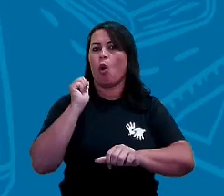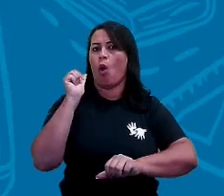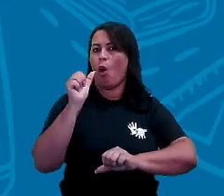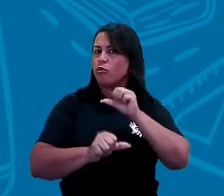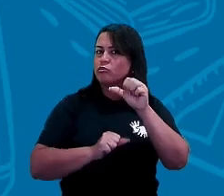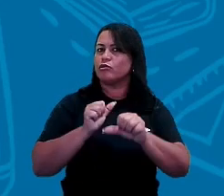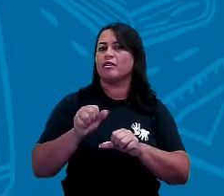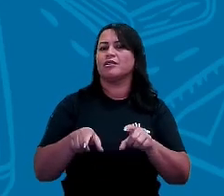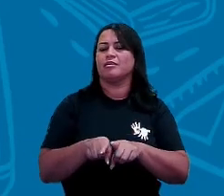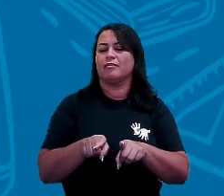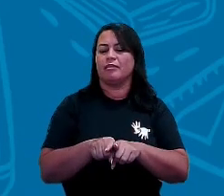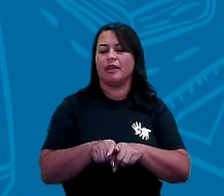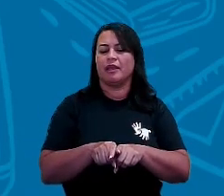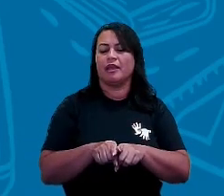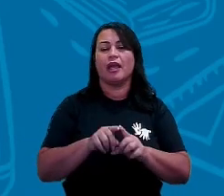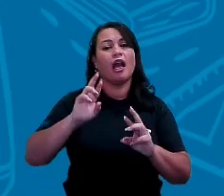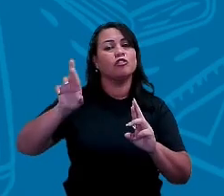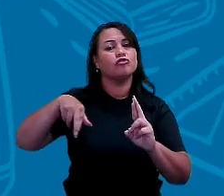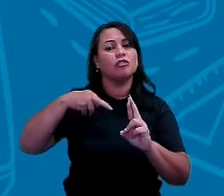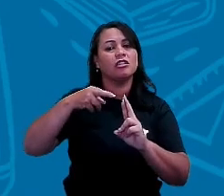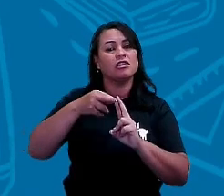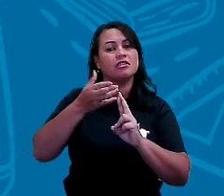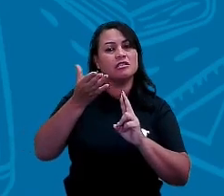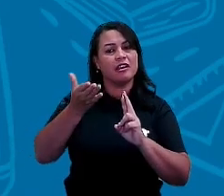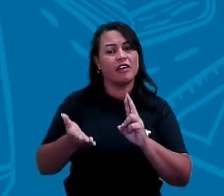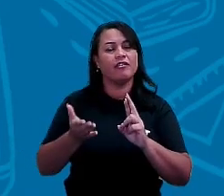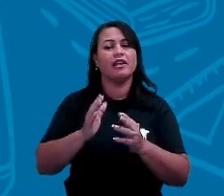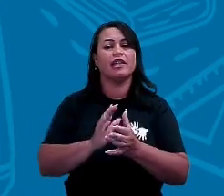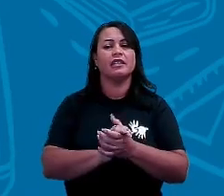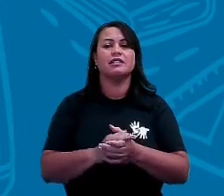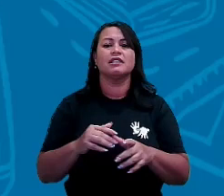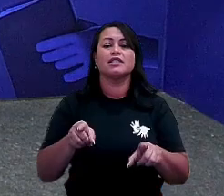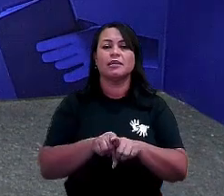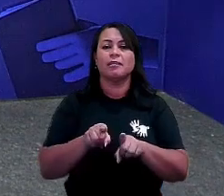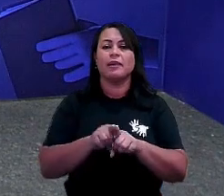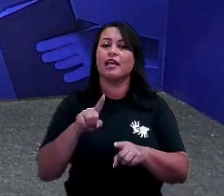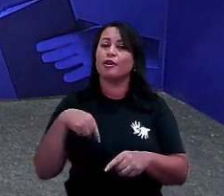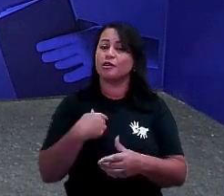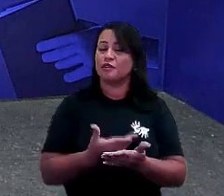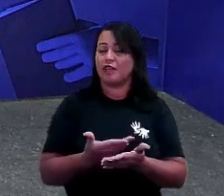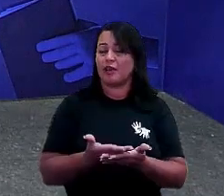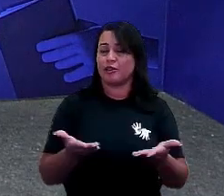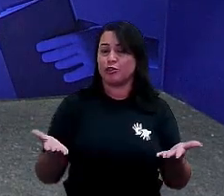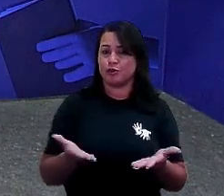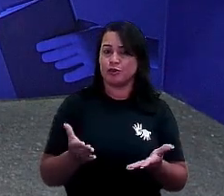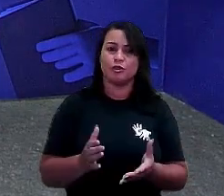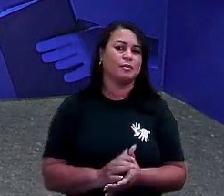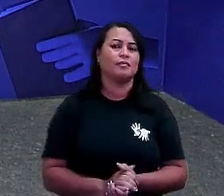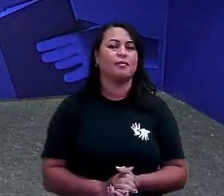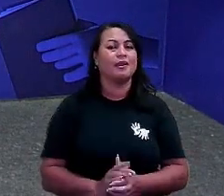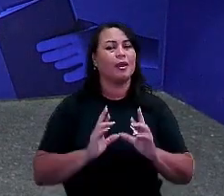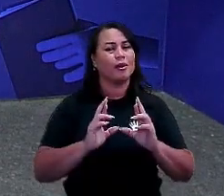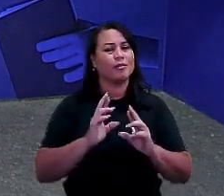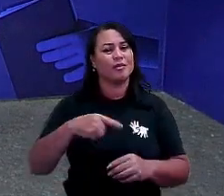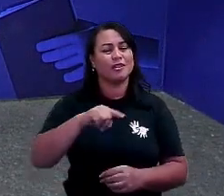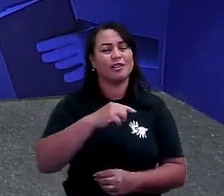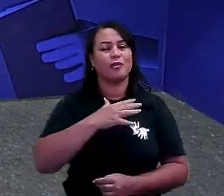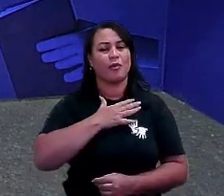tá certo? Essas aqui são as nossas referências e essa foi a nossa aula de hoje. Eu espero